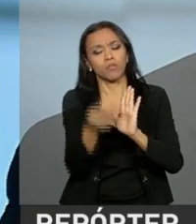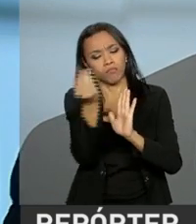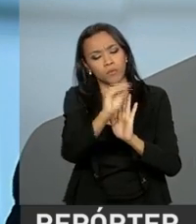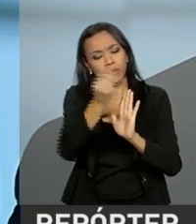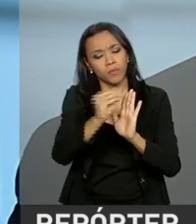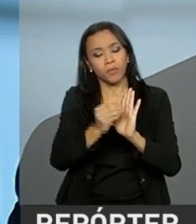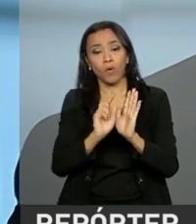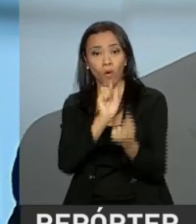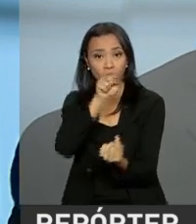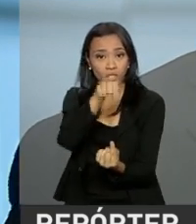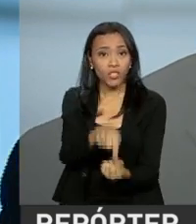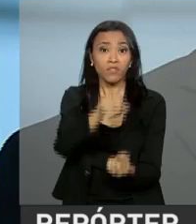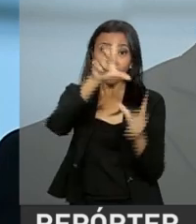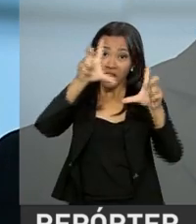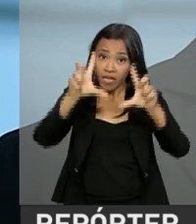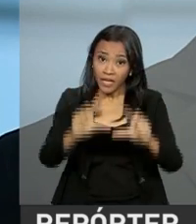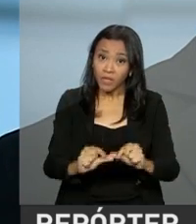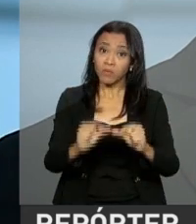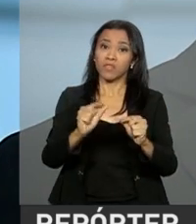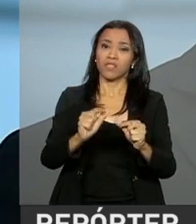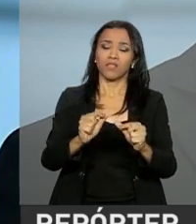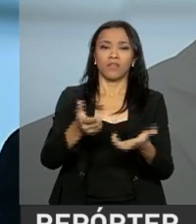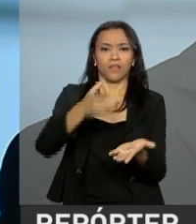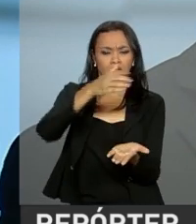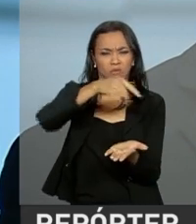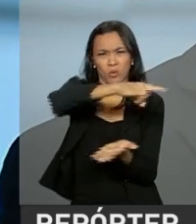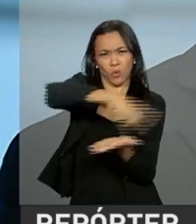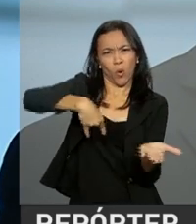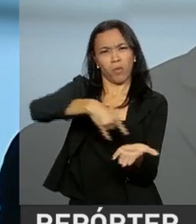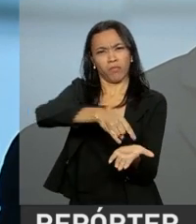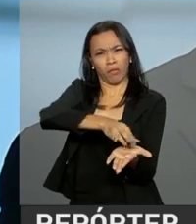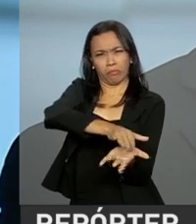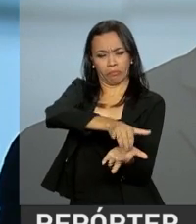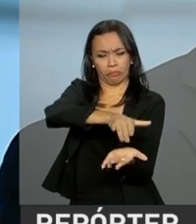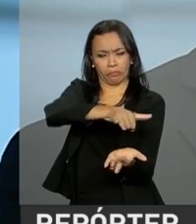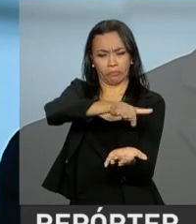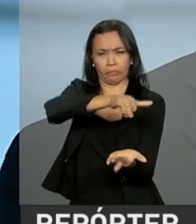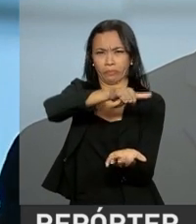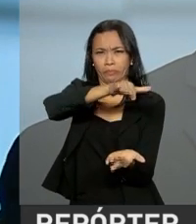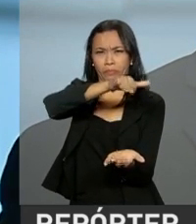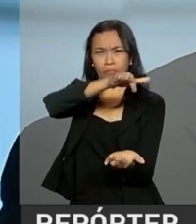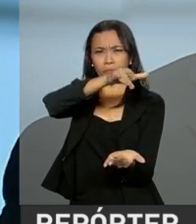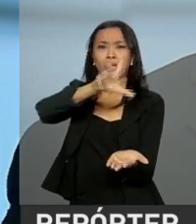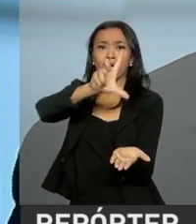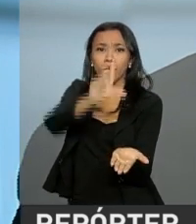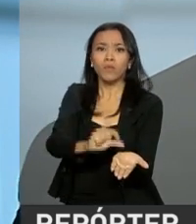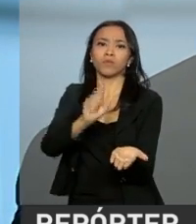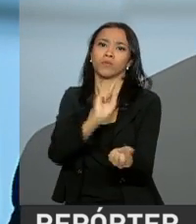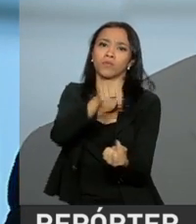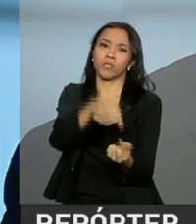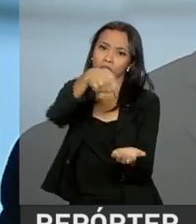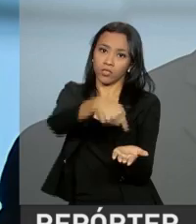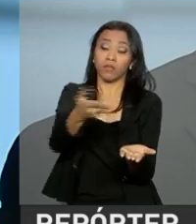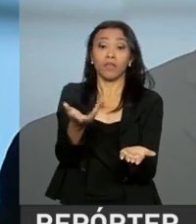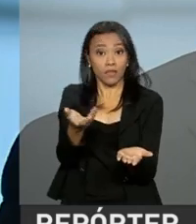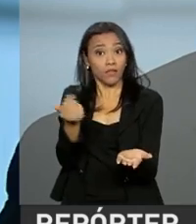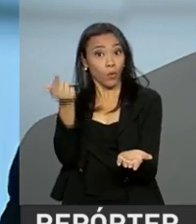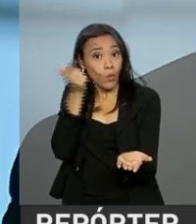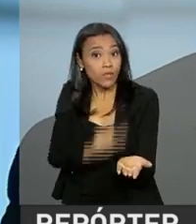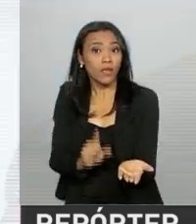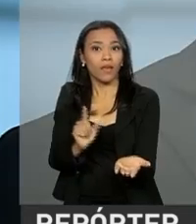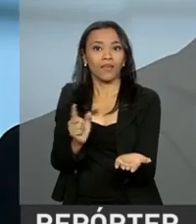e desenvolvimento. Porque quando você desburocratiza, você gera também desenvolvimento, porque você reduz custos e quando você reduz custos, você